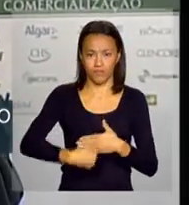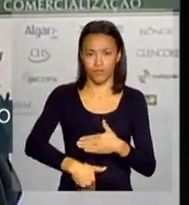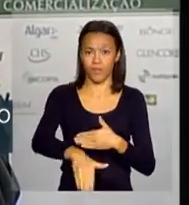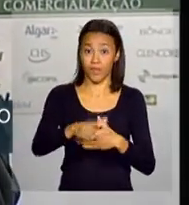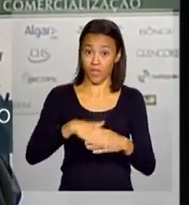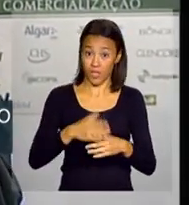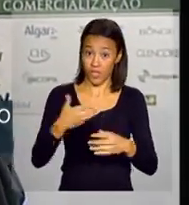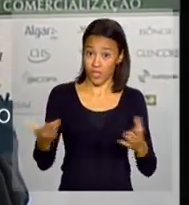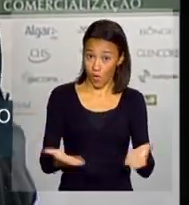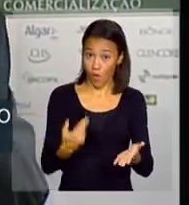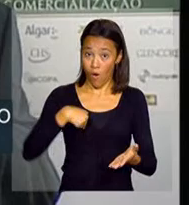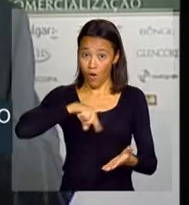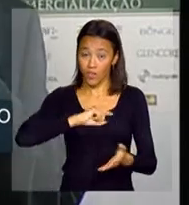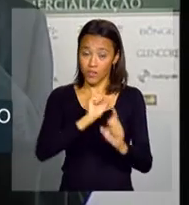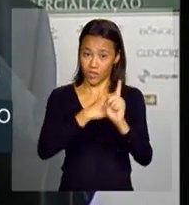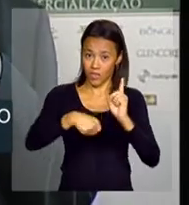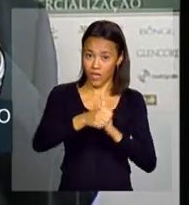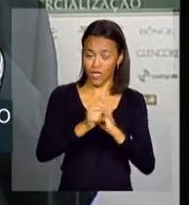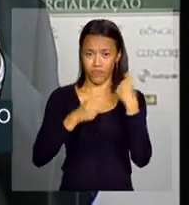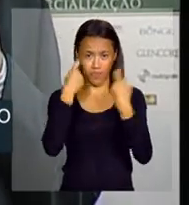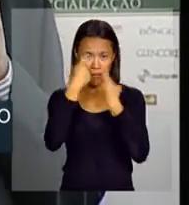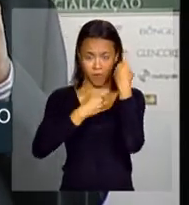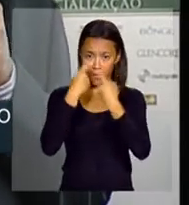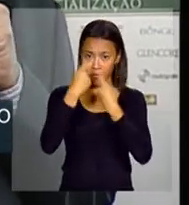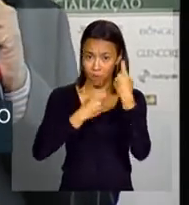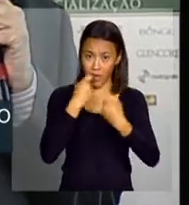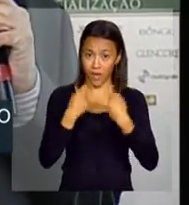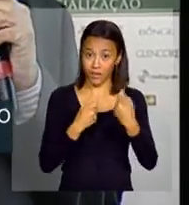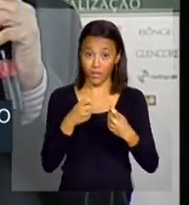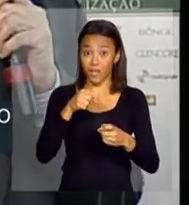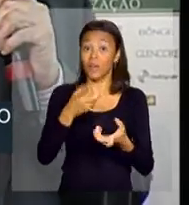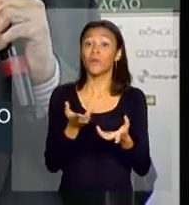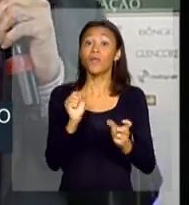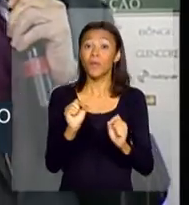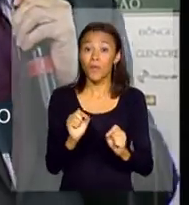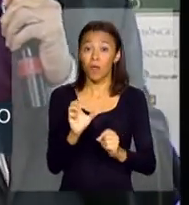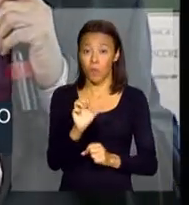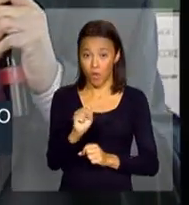sociedade civil, estávamos muito preocupados com o vetor soja como um grande